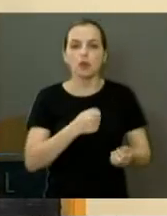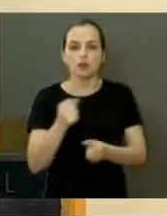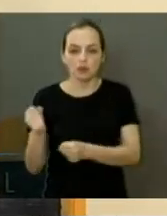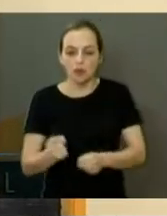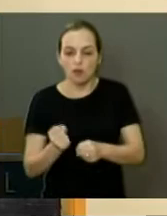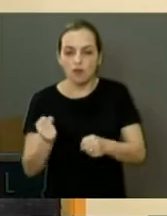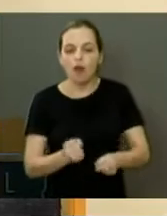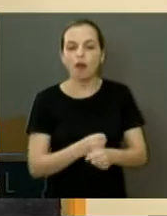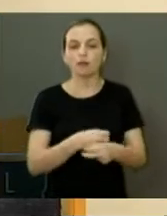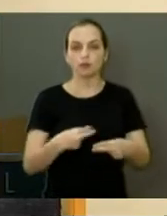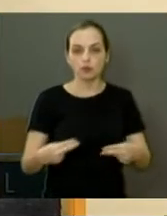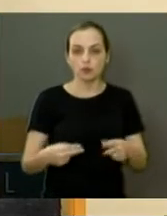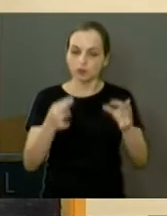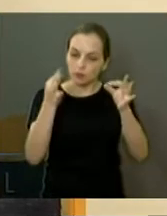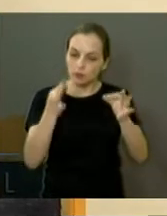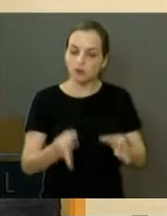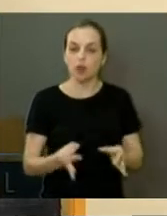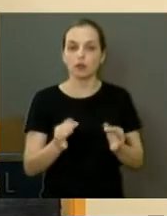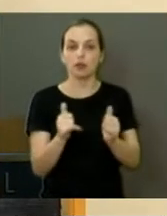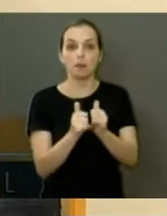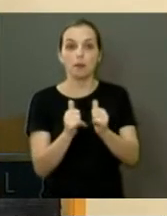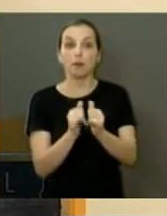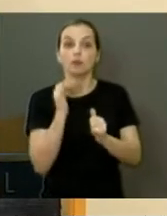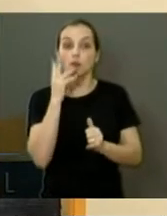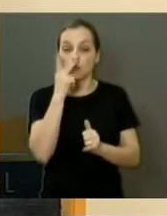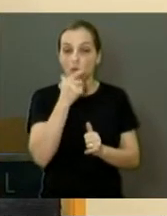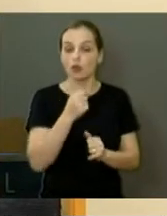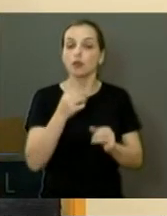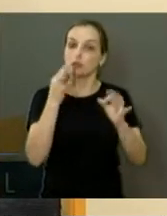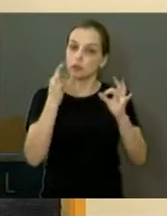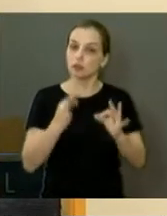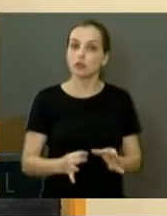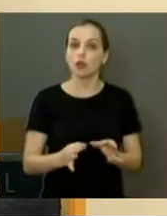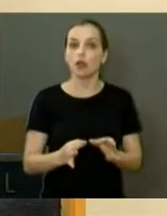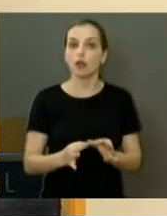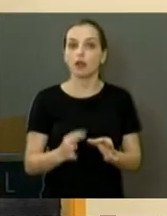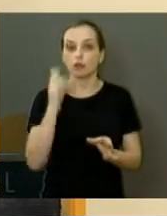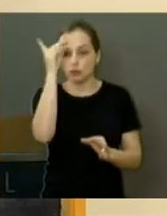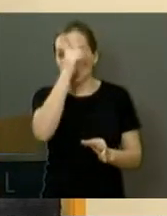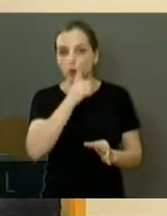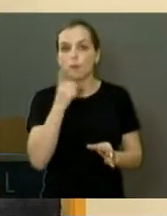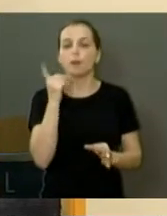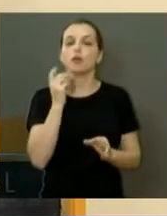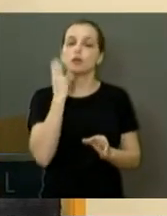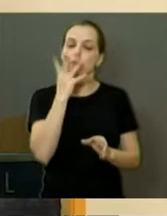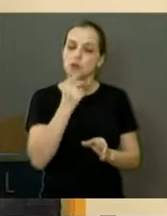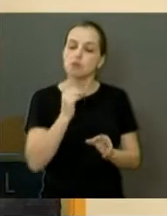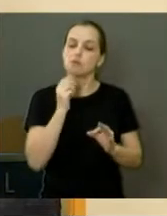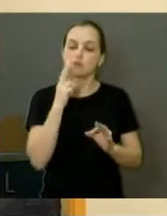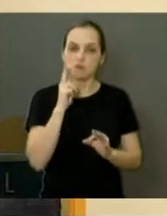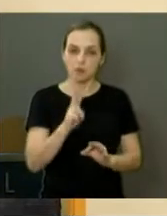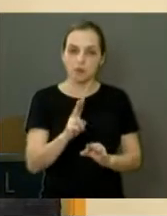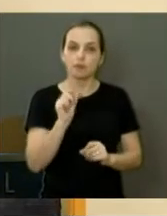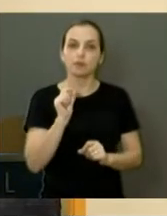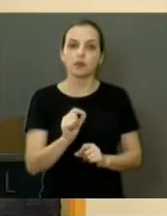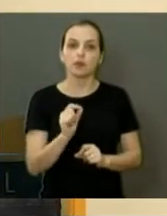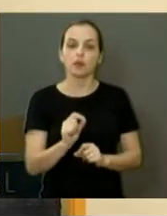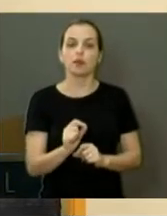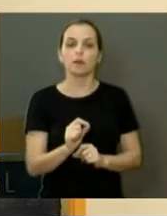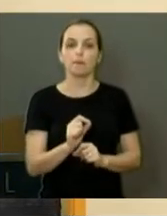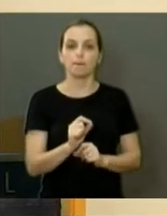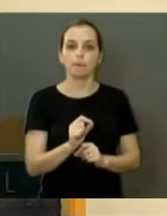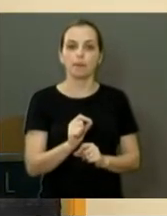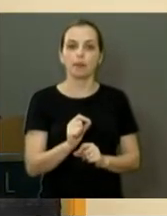fica perfeita, a praça está linda, está bonita mesmo. Eu estive lá domingo, eu vi a praça está domingo. Esse pessoal,